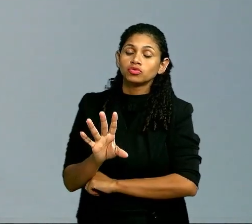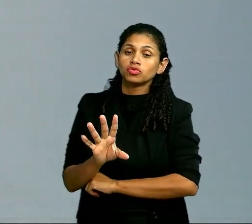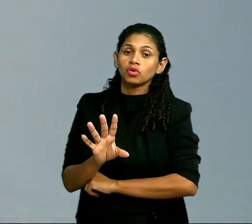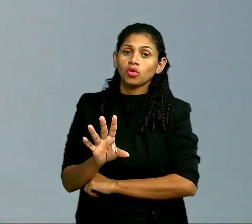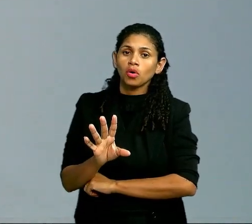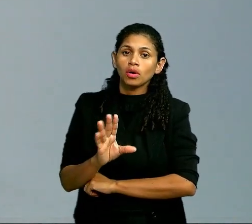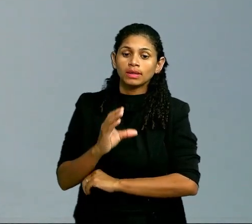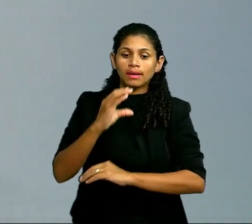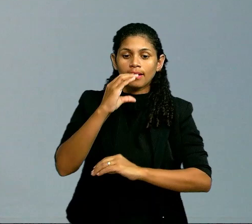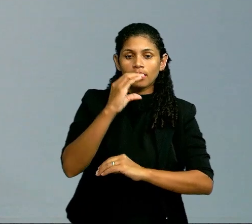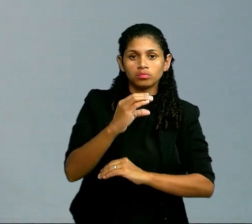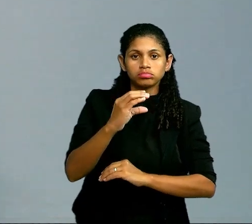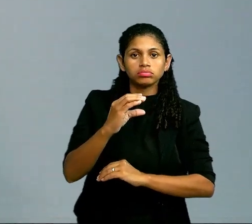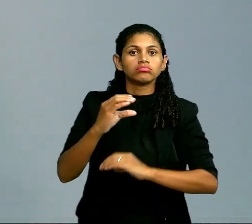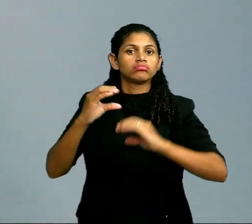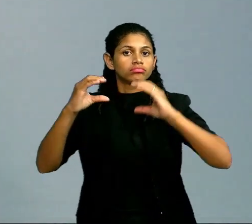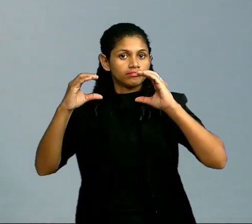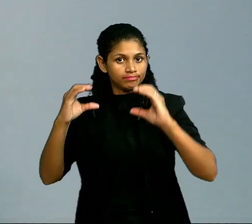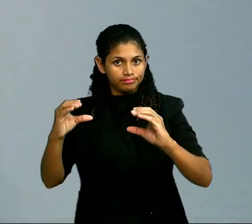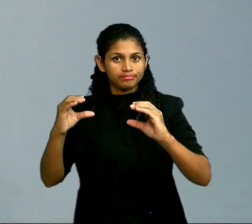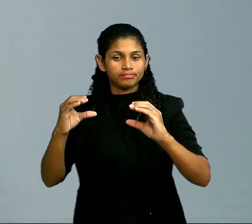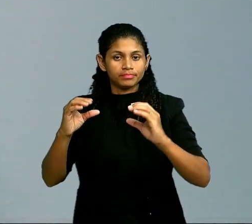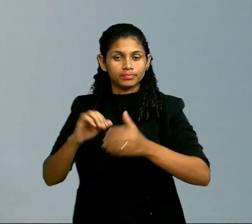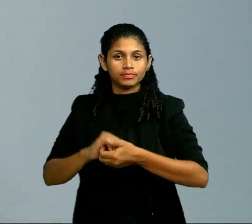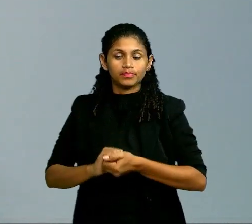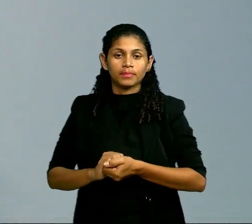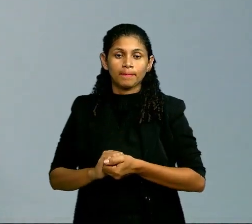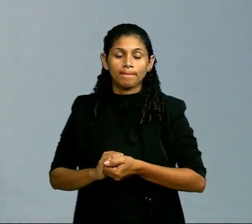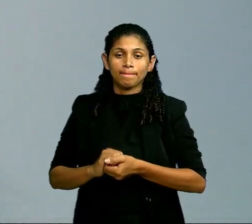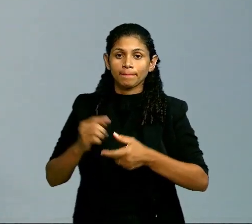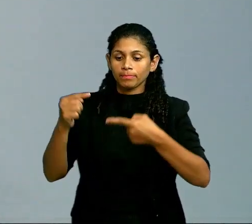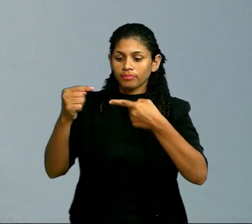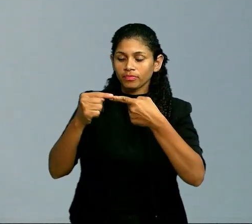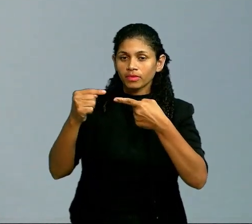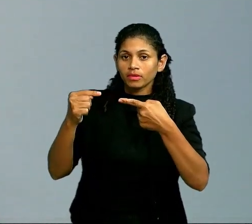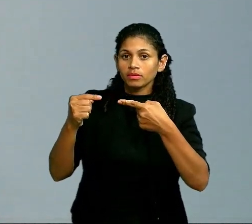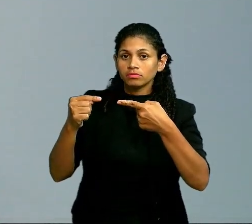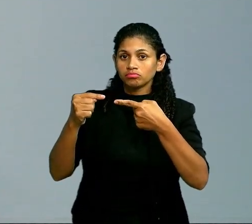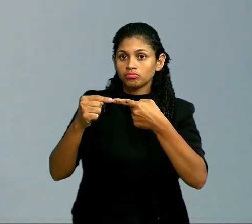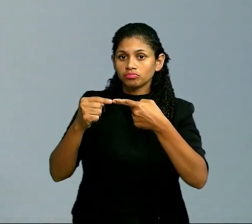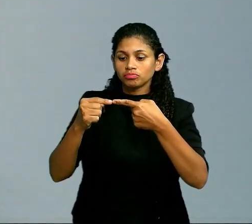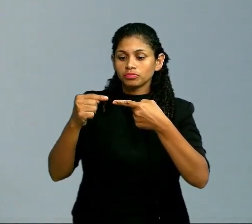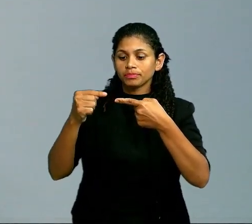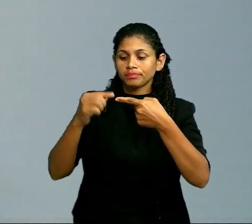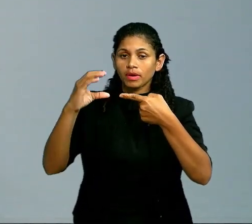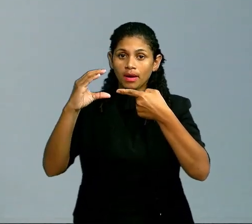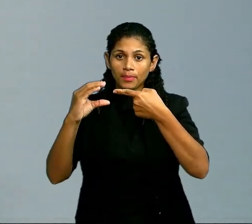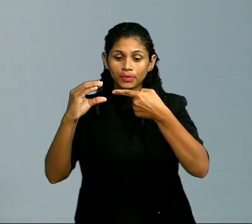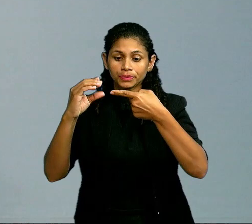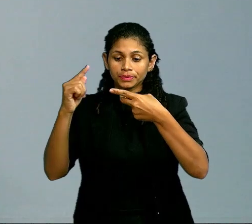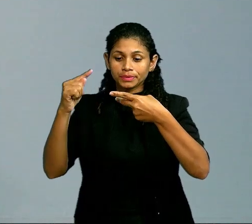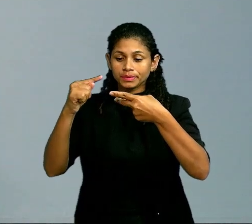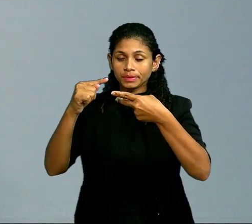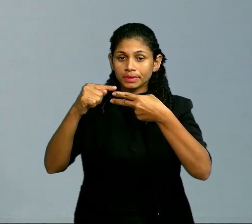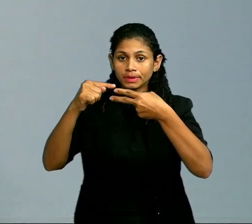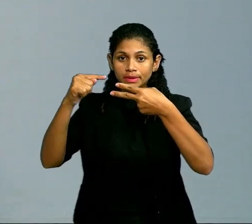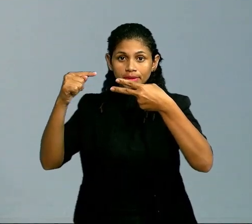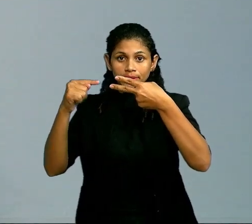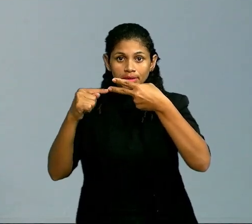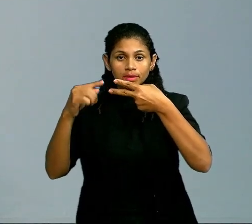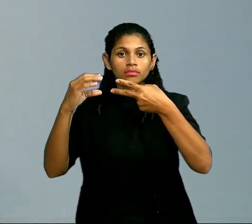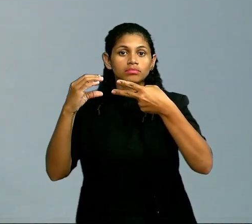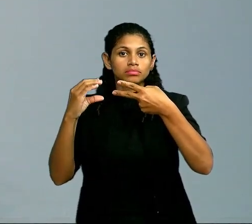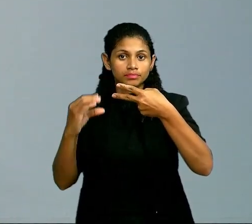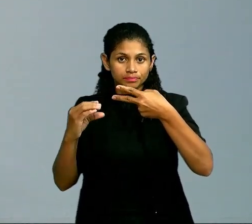para carbono. Então, quando que eu tenho um carbono primário? Quando eu tenho um átomo de carbono se ligando somente a outro carbono. Quando ele é